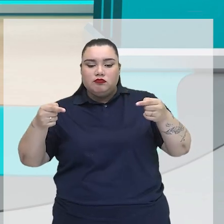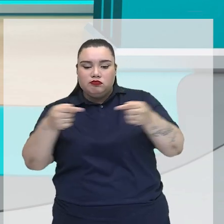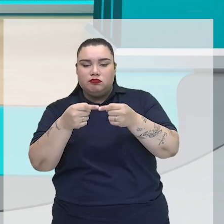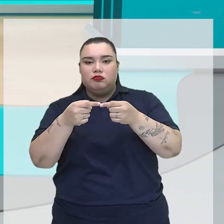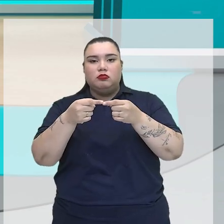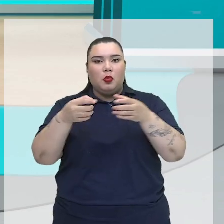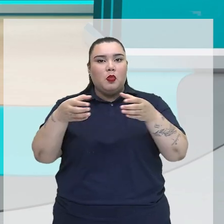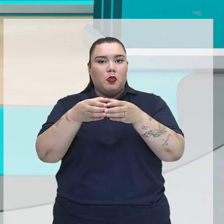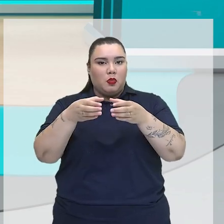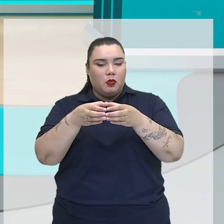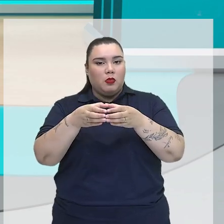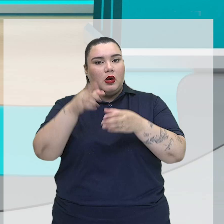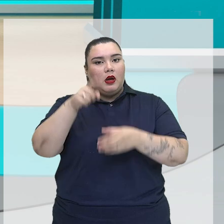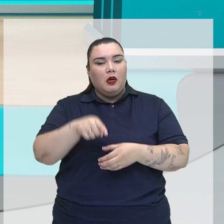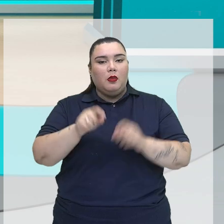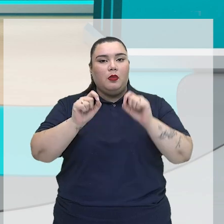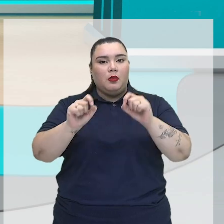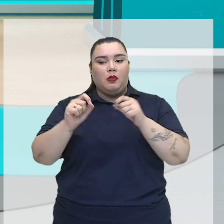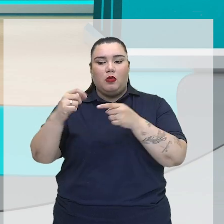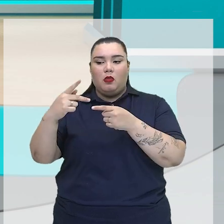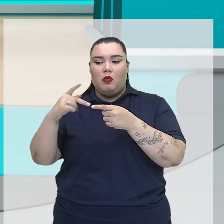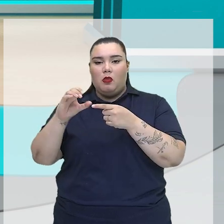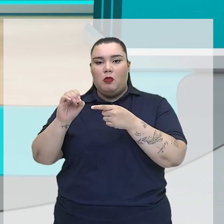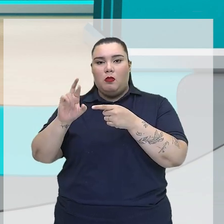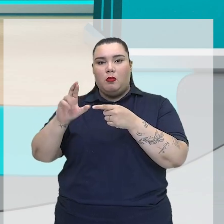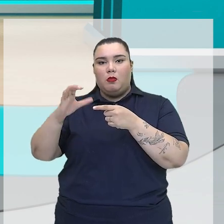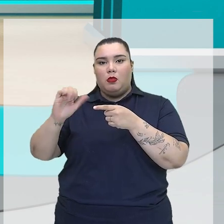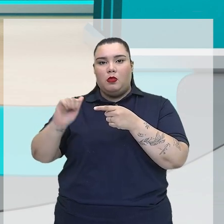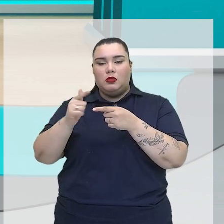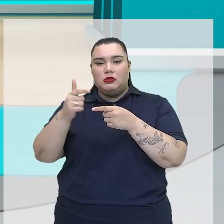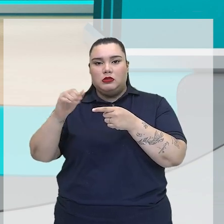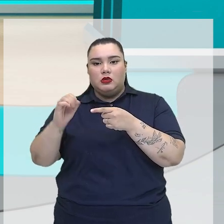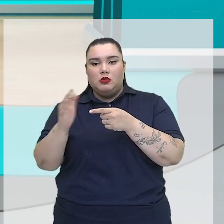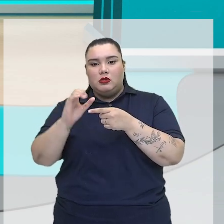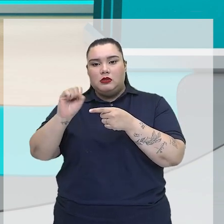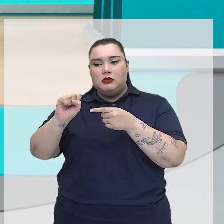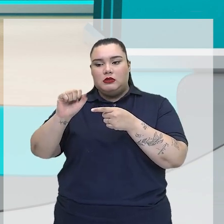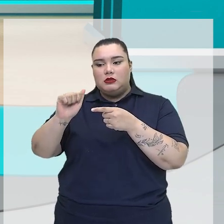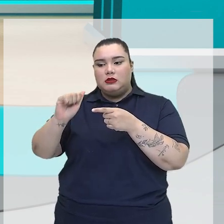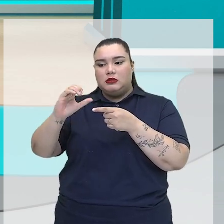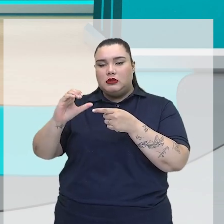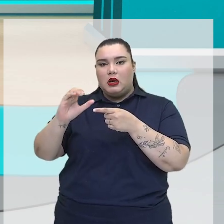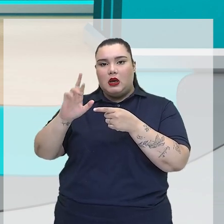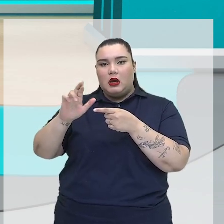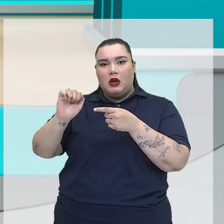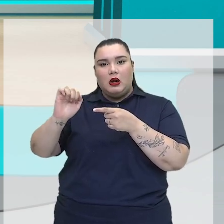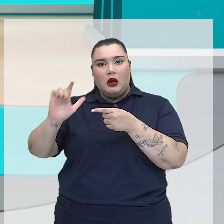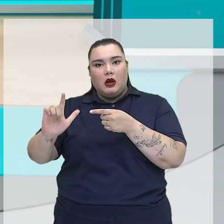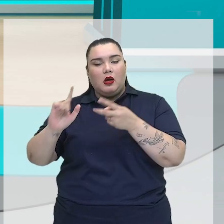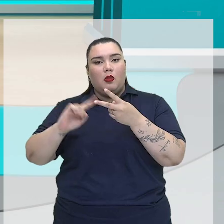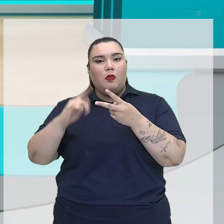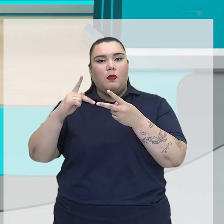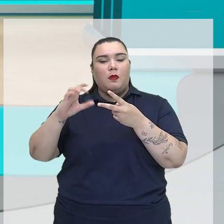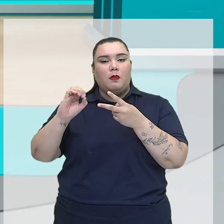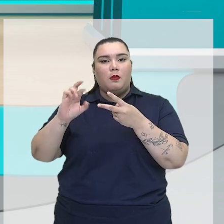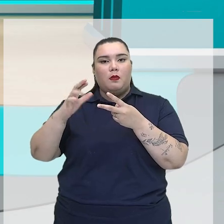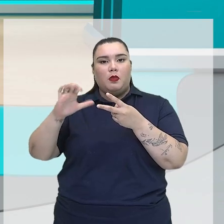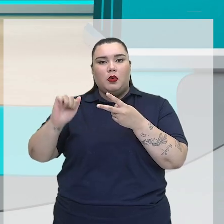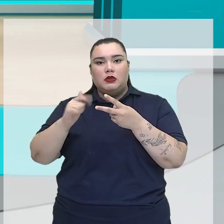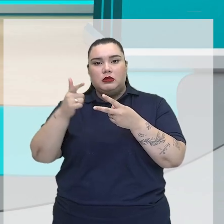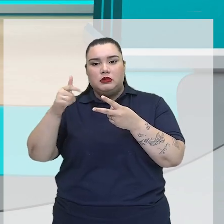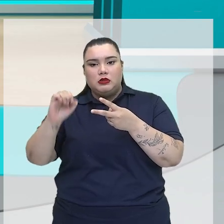desse conjunto, que é justamente a porção sacral e a porção coxígea. Então, nós temos ali,